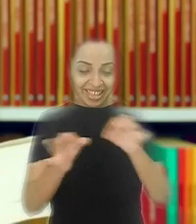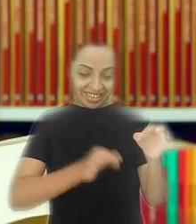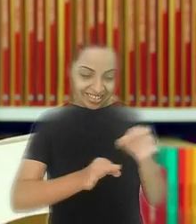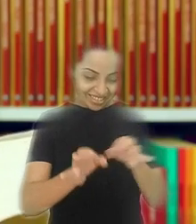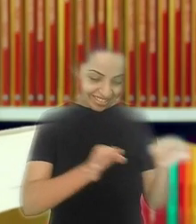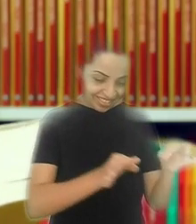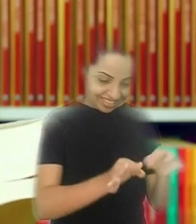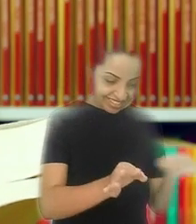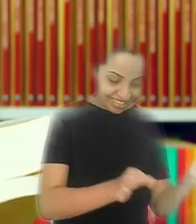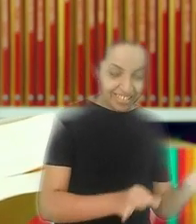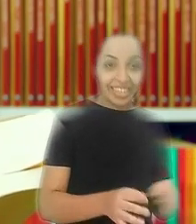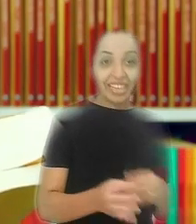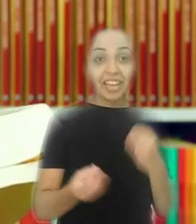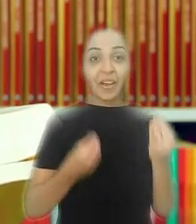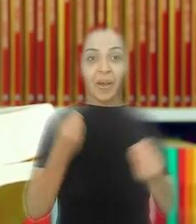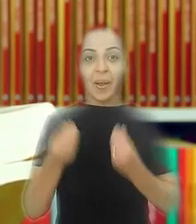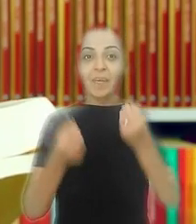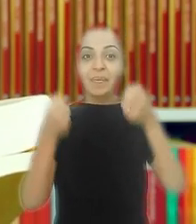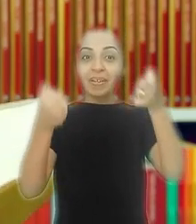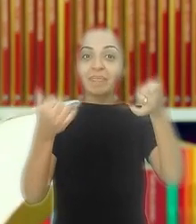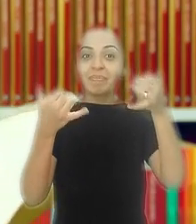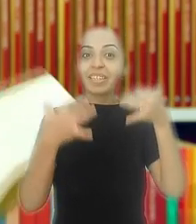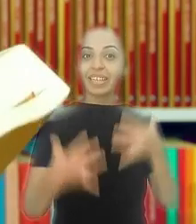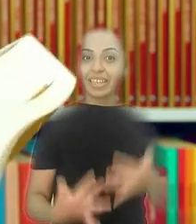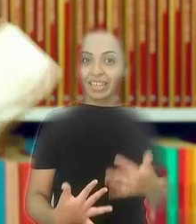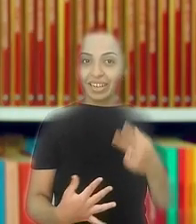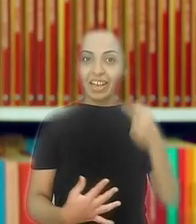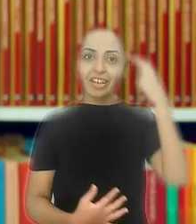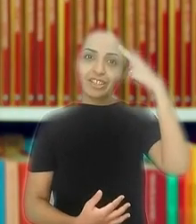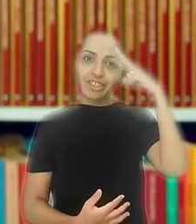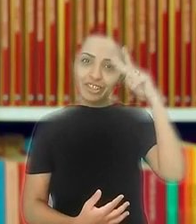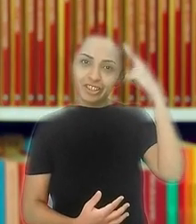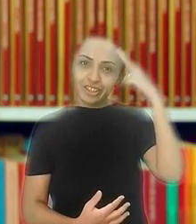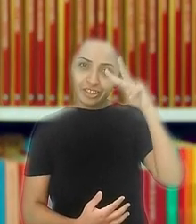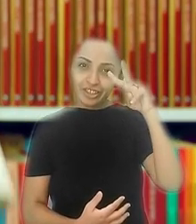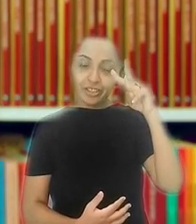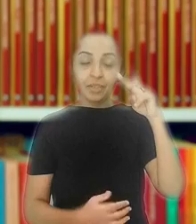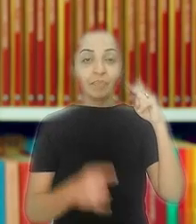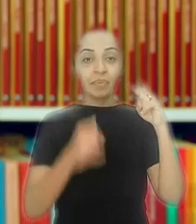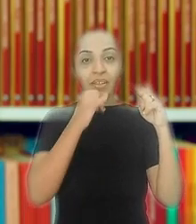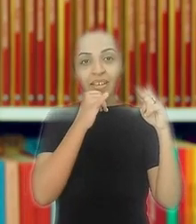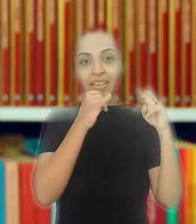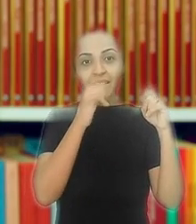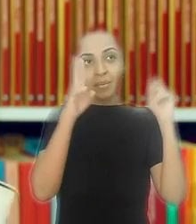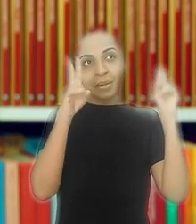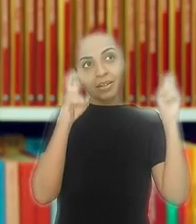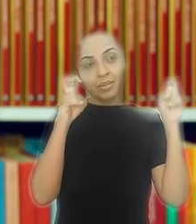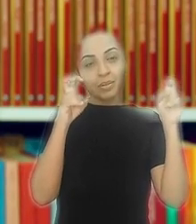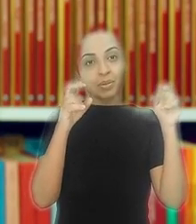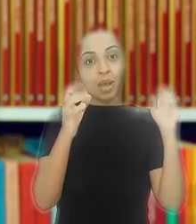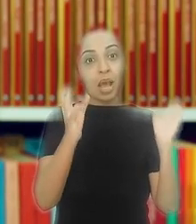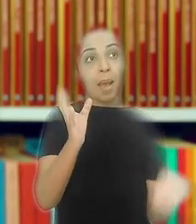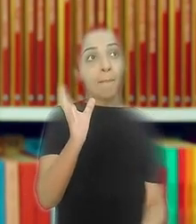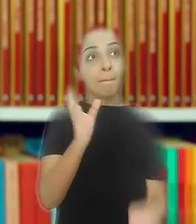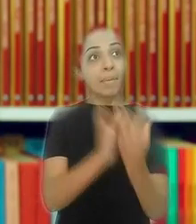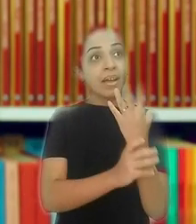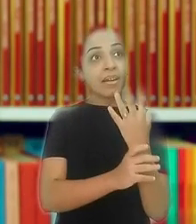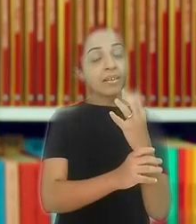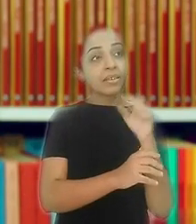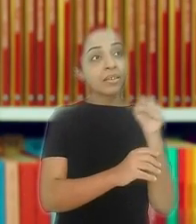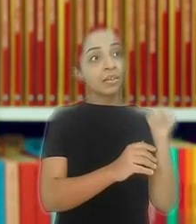destino a nossa a nossa essa história do cavalo selado das oportunidades que vão passando na nossa vida e a gente não